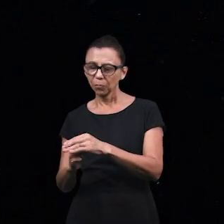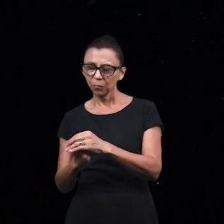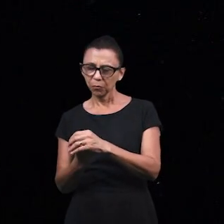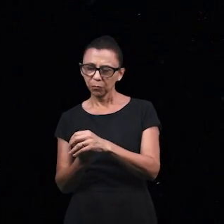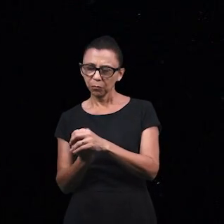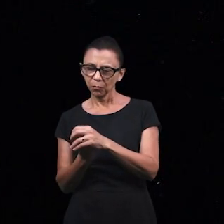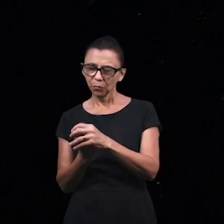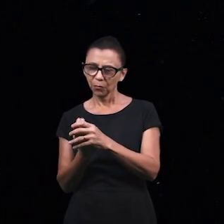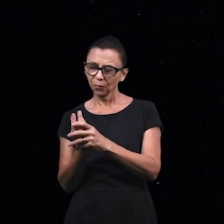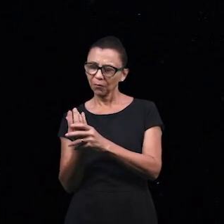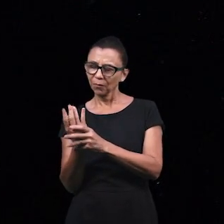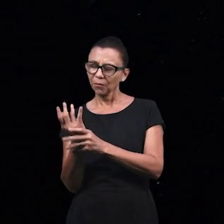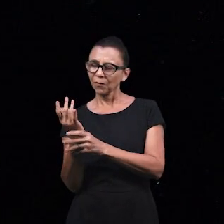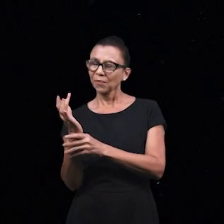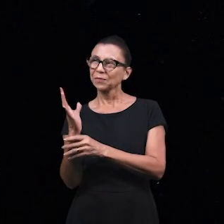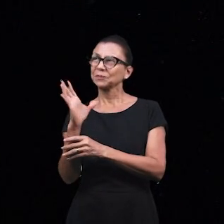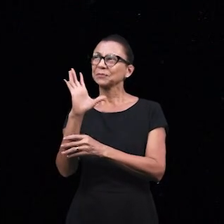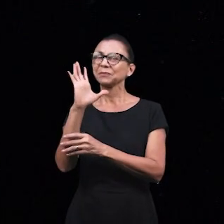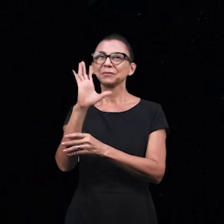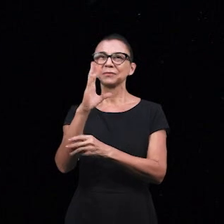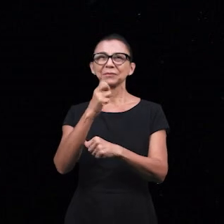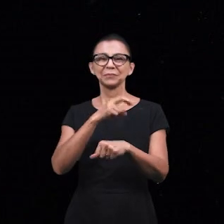em teu